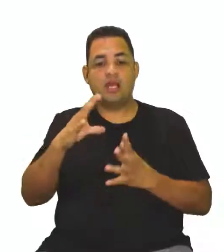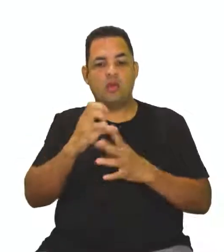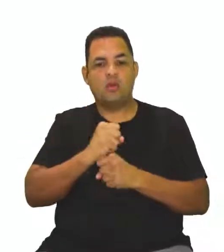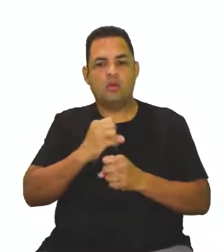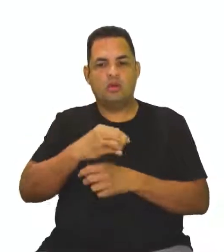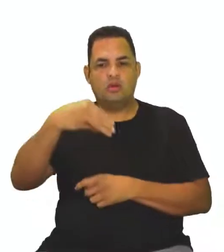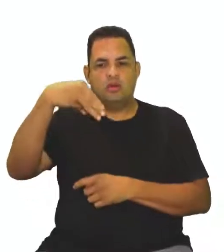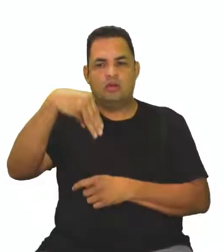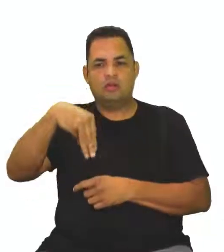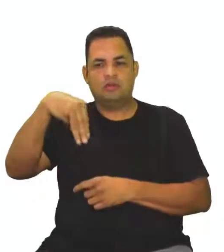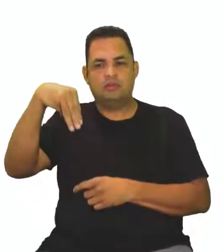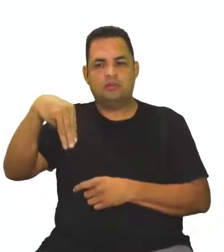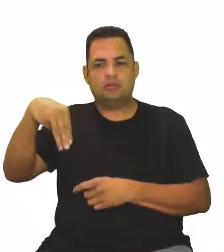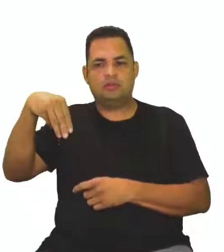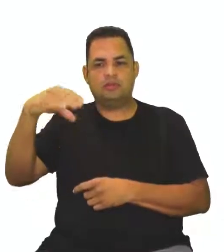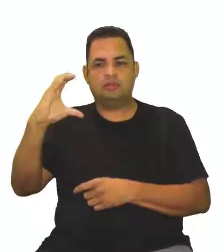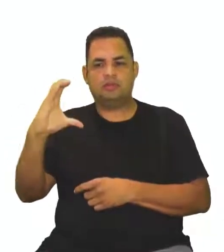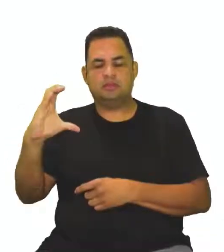MMC, certo?